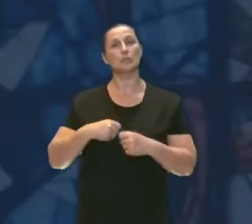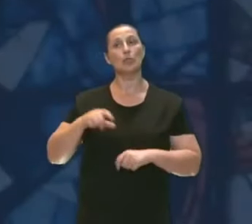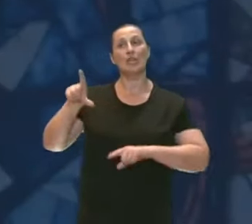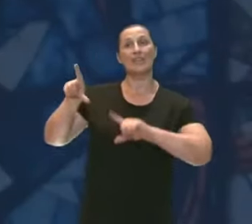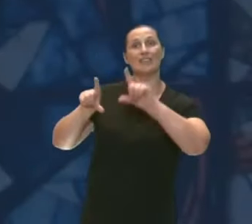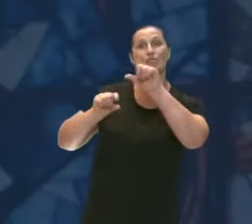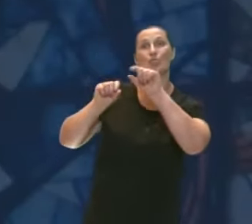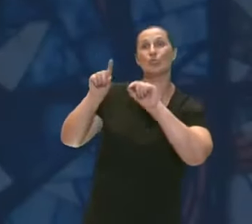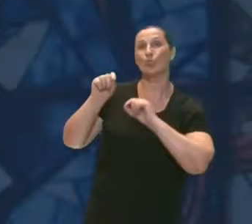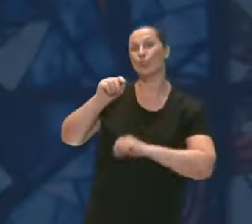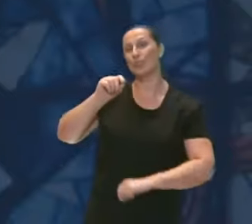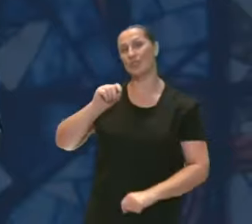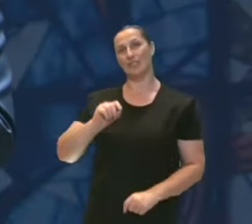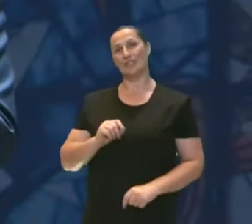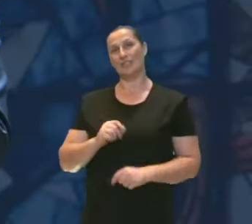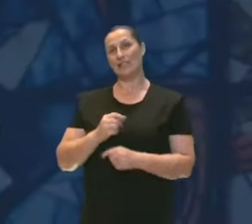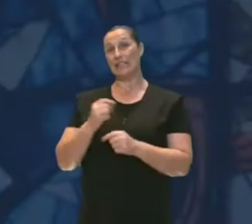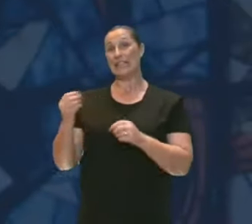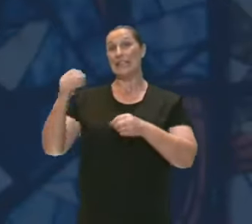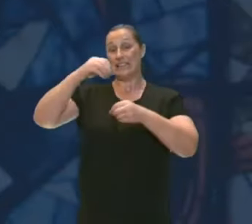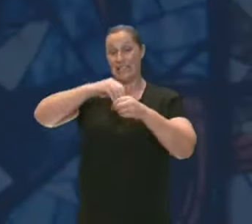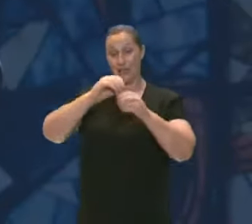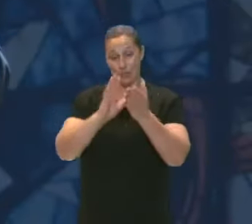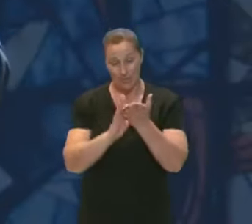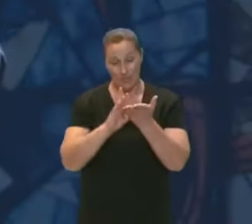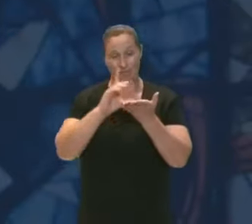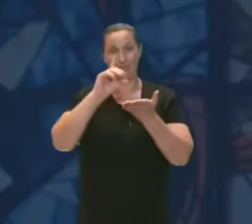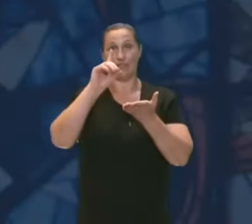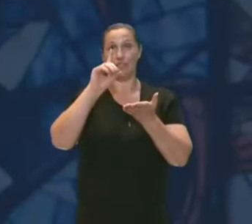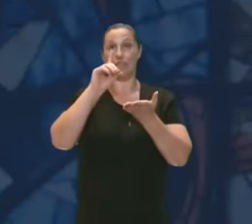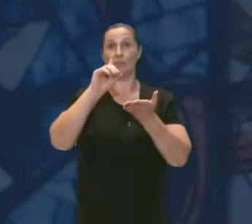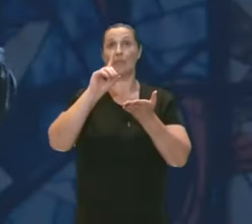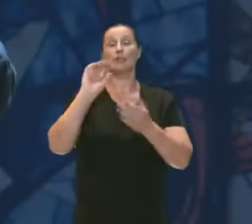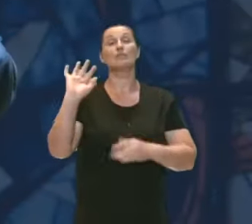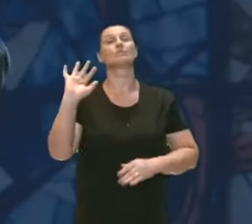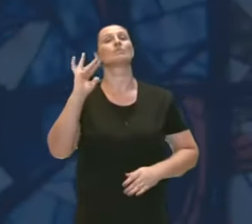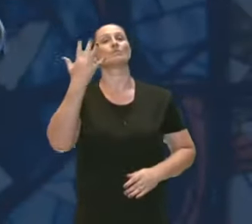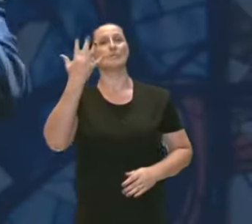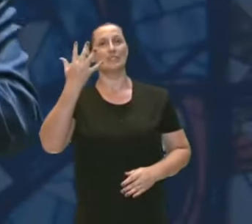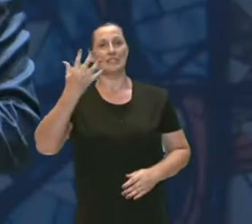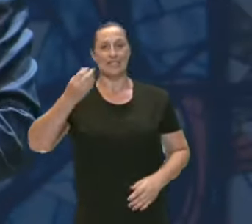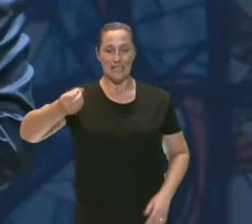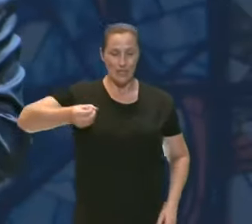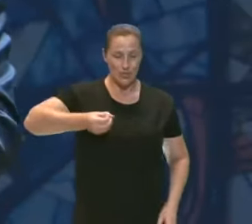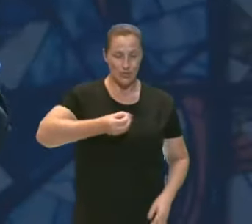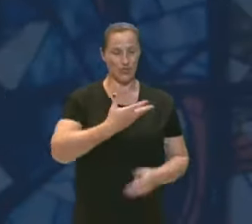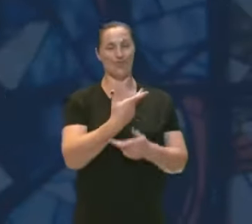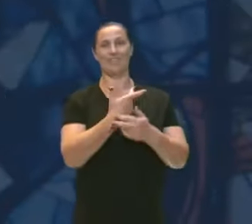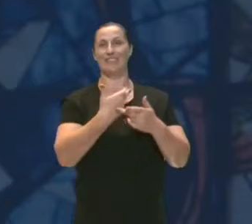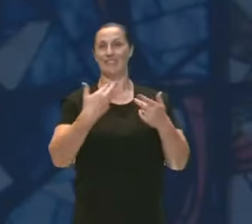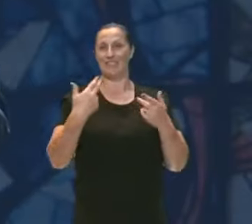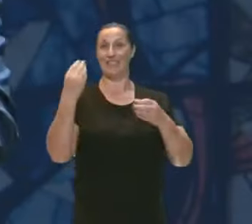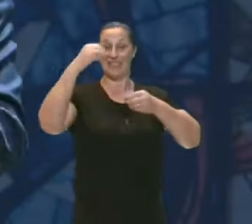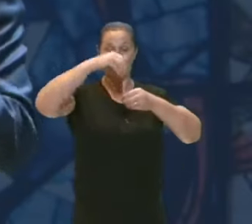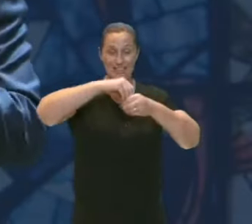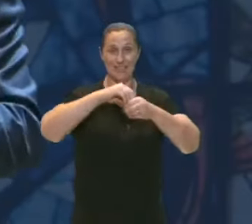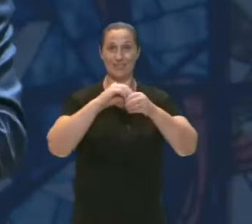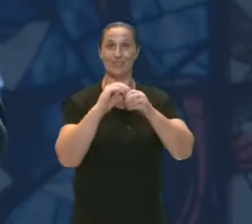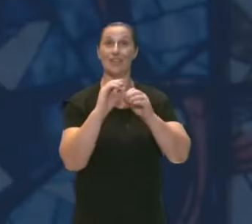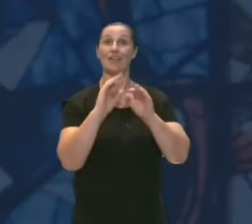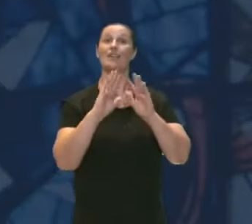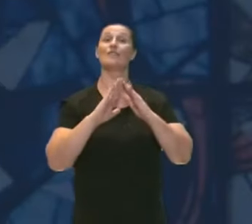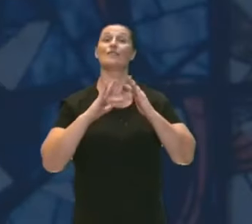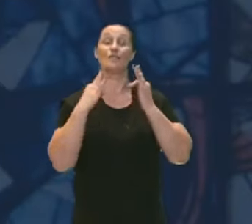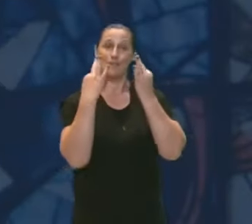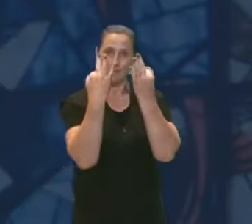abraçar alguns princípios da palavra de Deus, para que renovação aconteça no nosso lar, na tua casa e